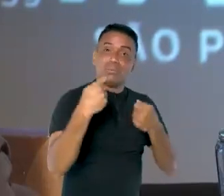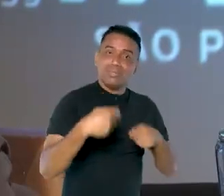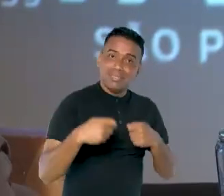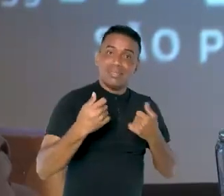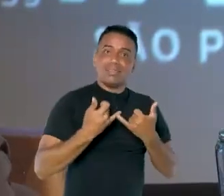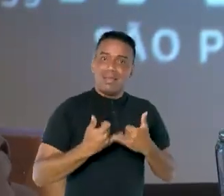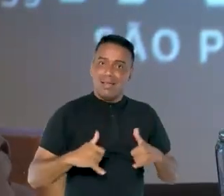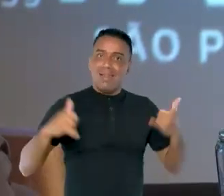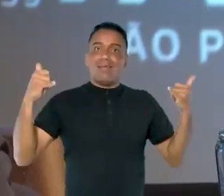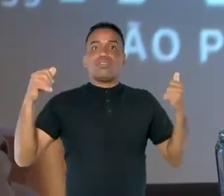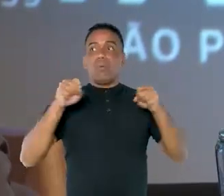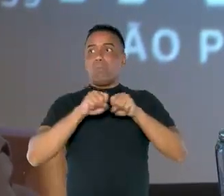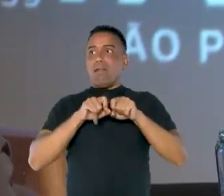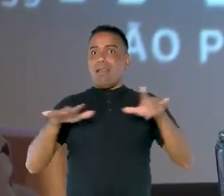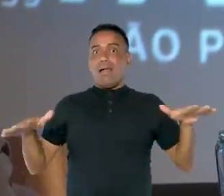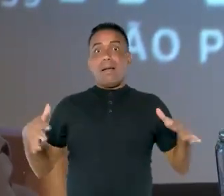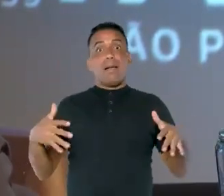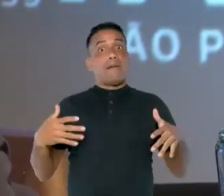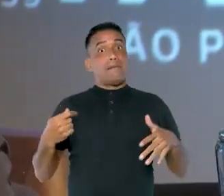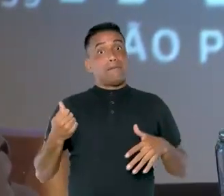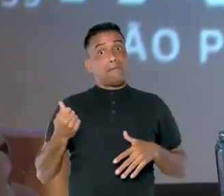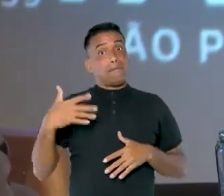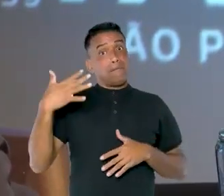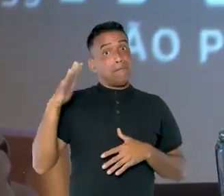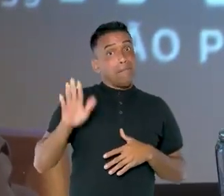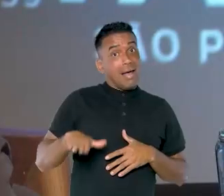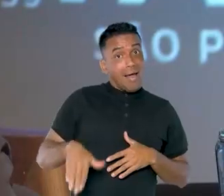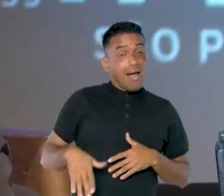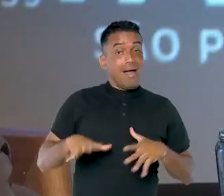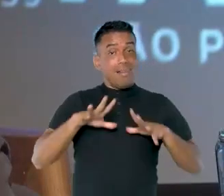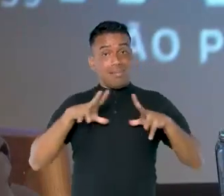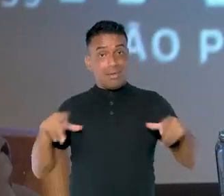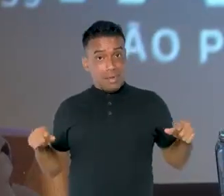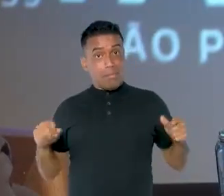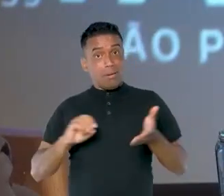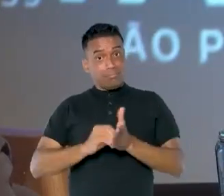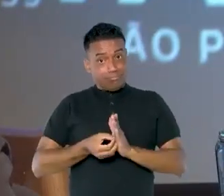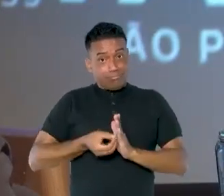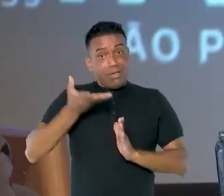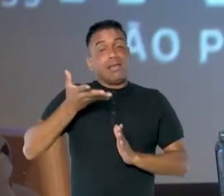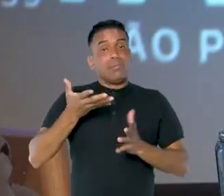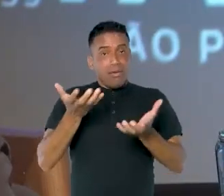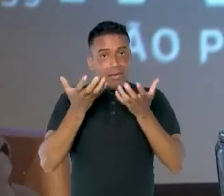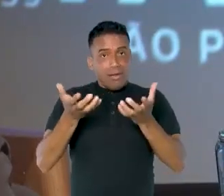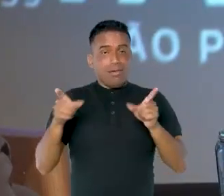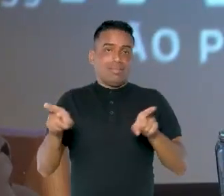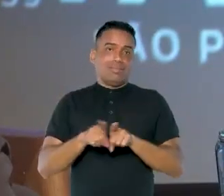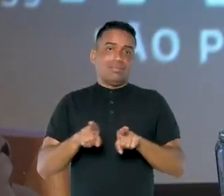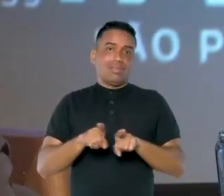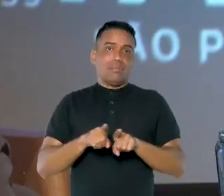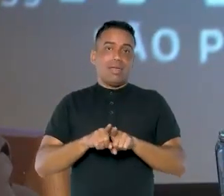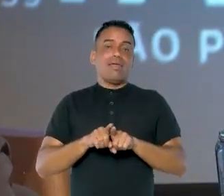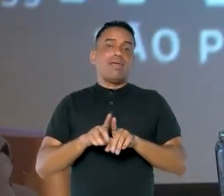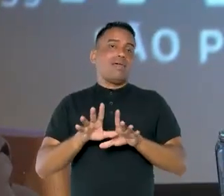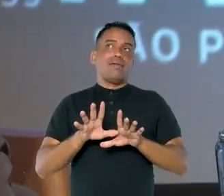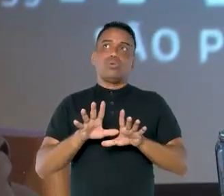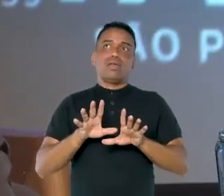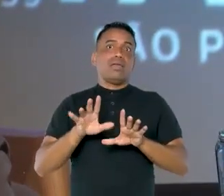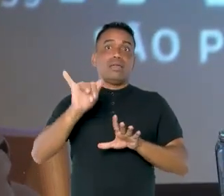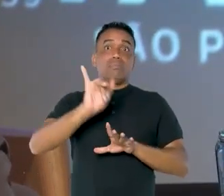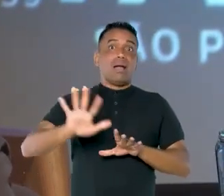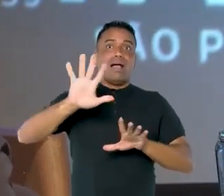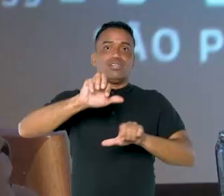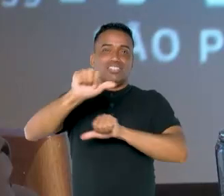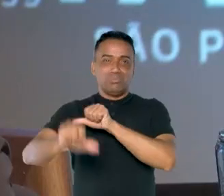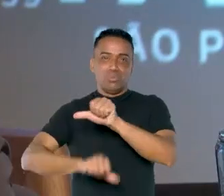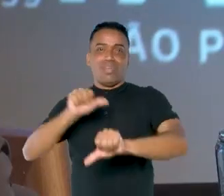energia abundante, barata e limpa, porque elas querem também limpar a sua imagem.